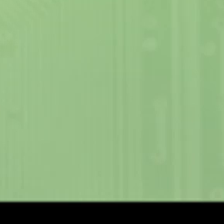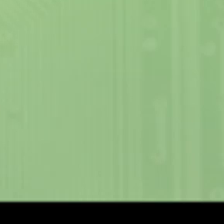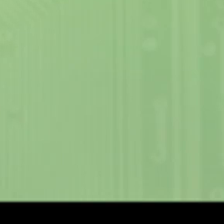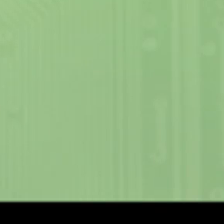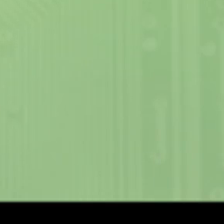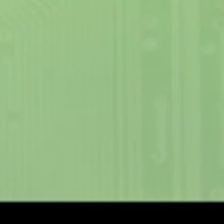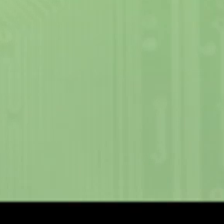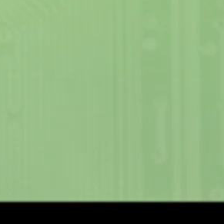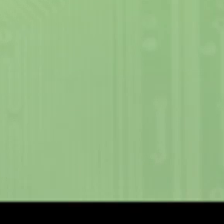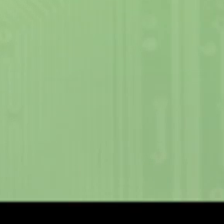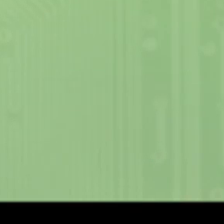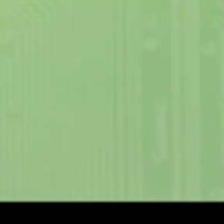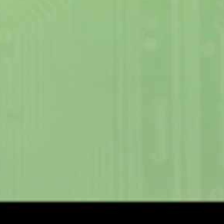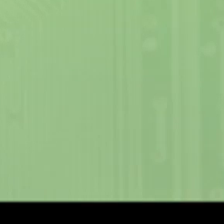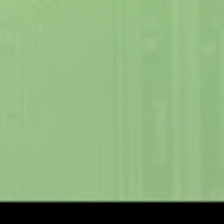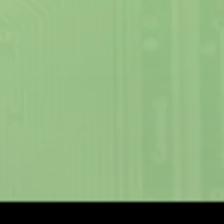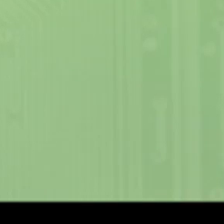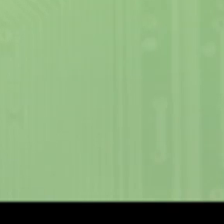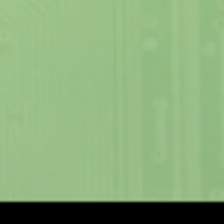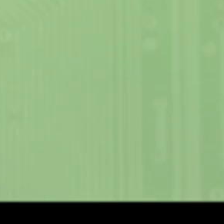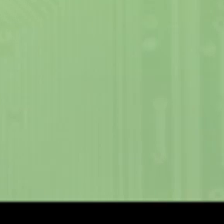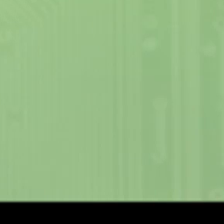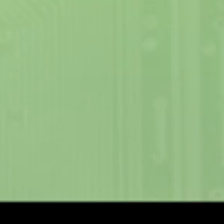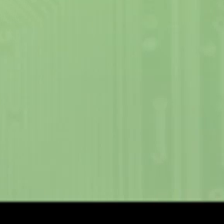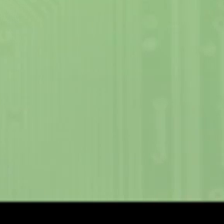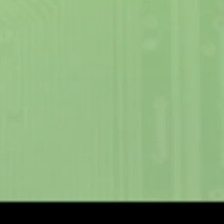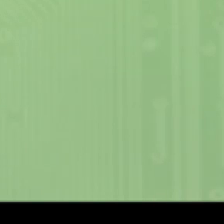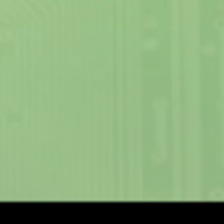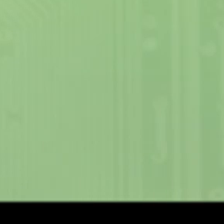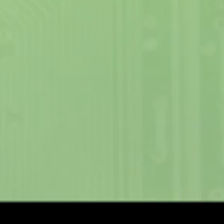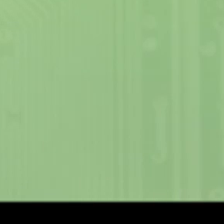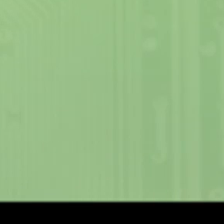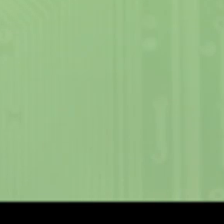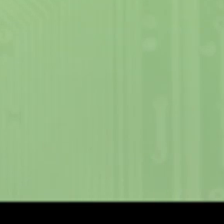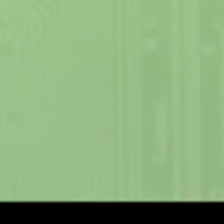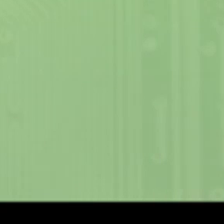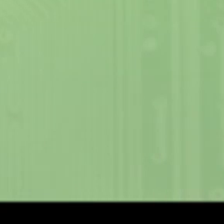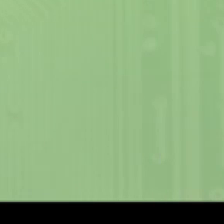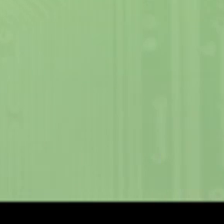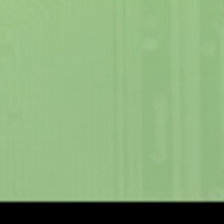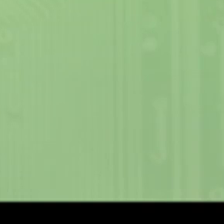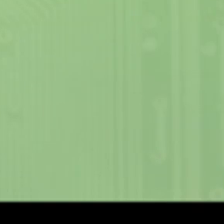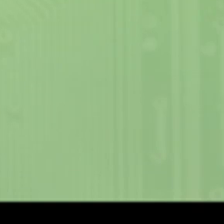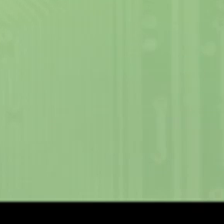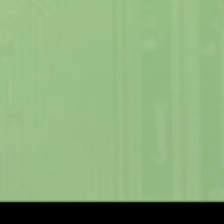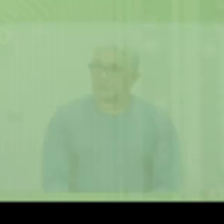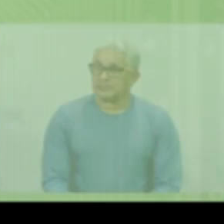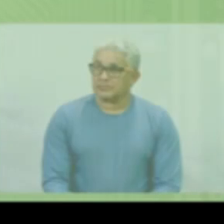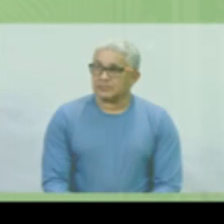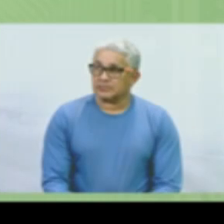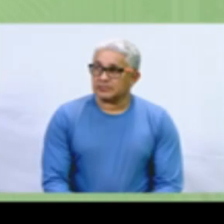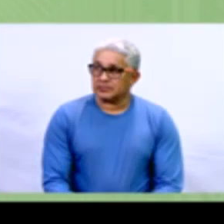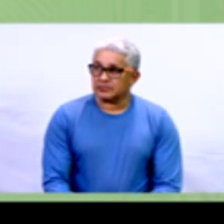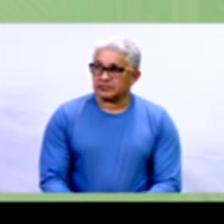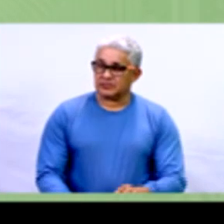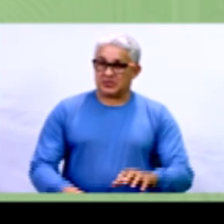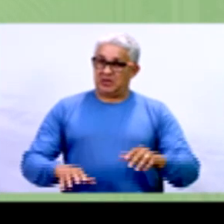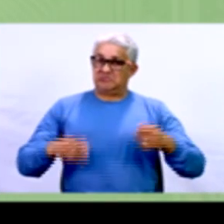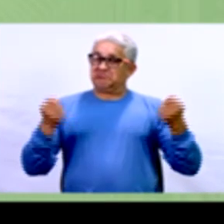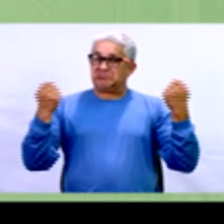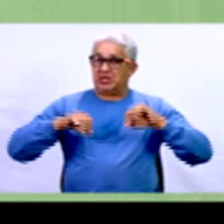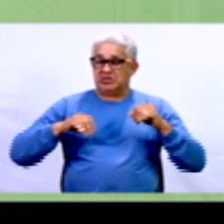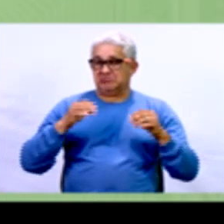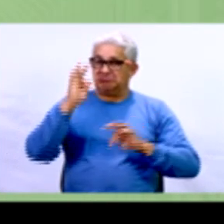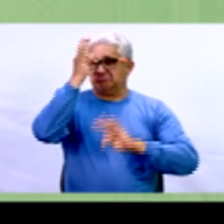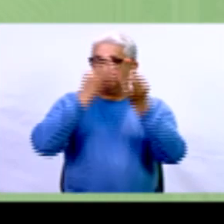Outro requisito fundamental é a criatividade, então tem que ter criatividade, não adianta ter muita tecnologia